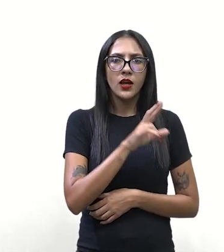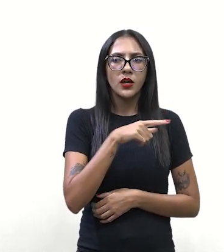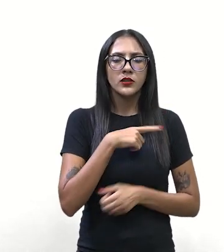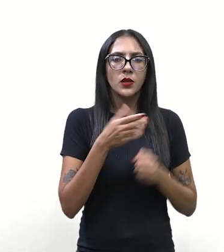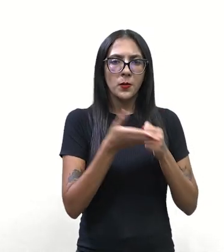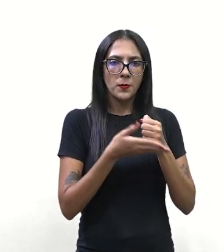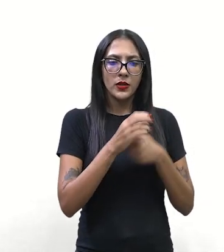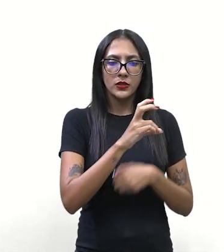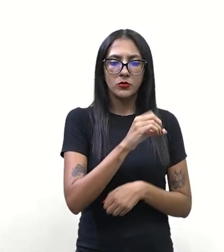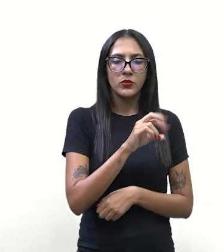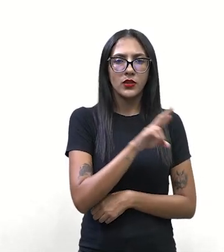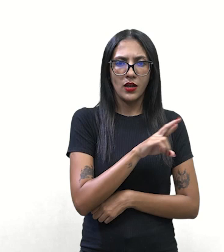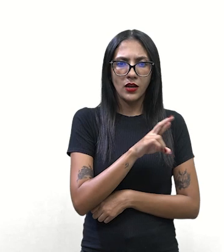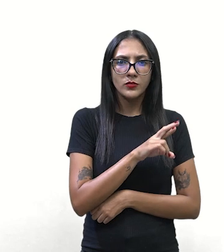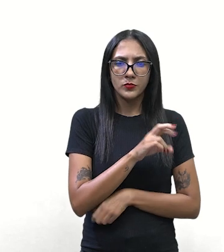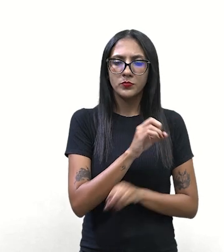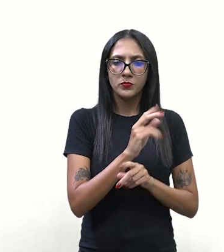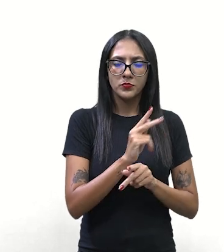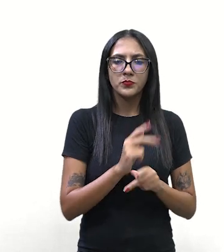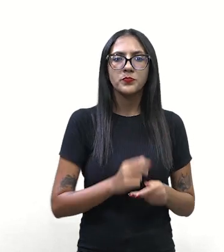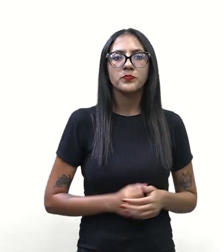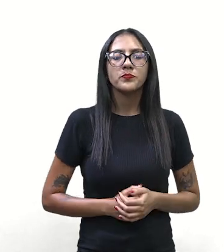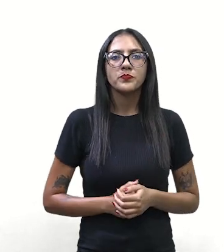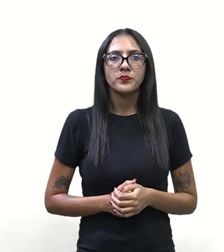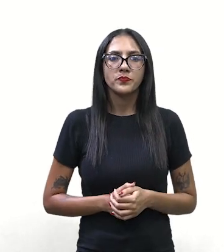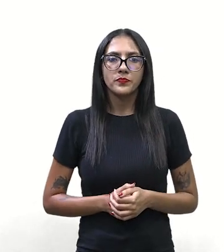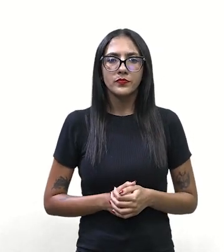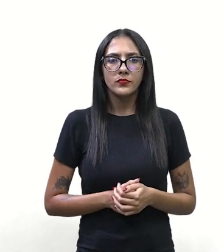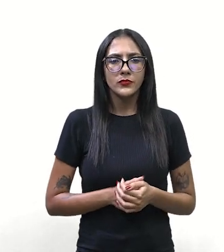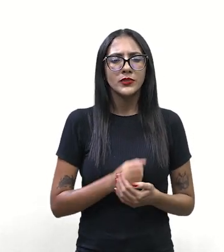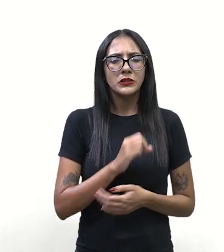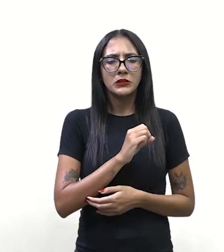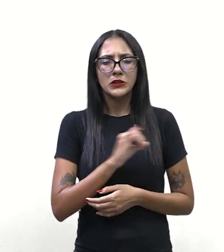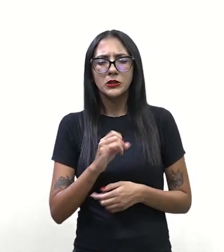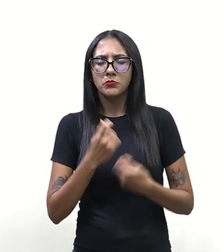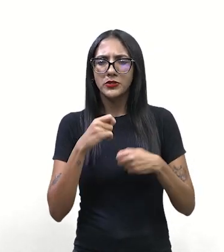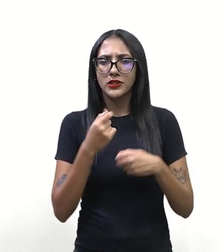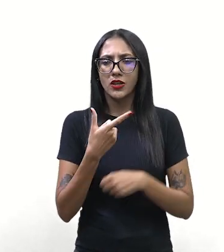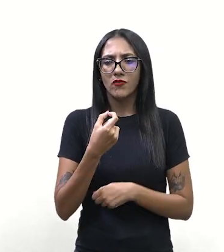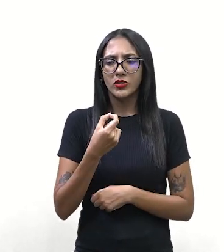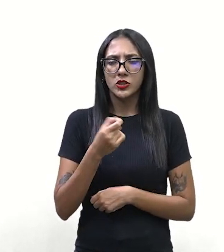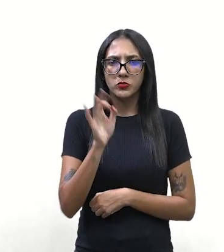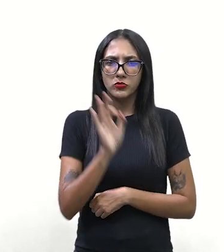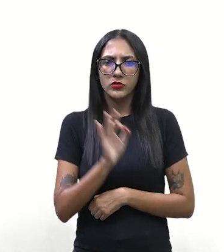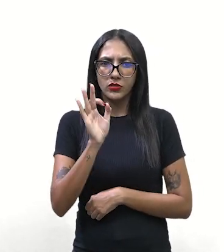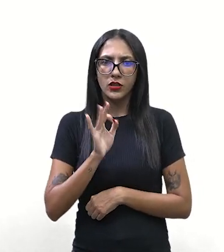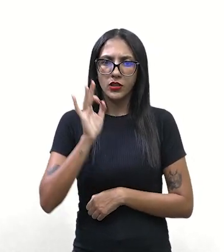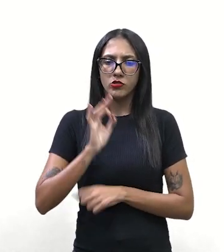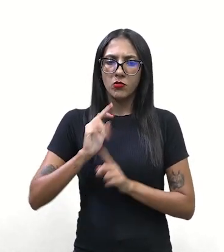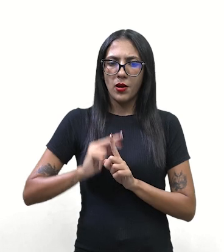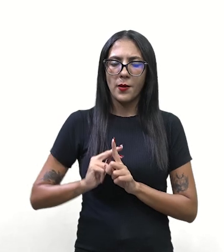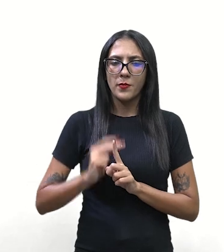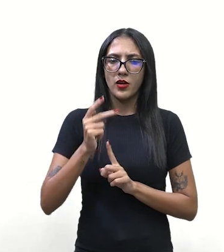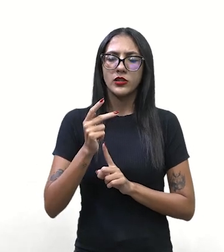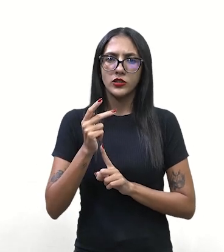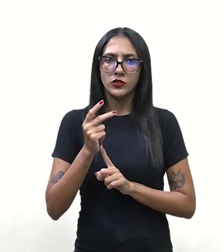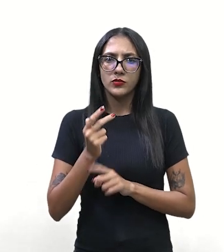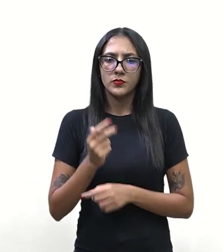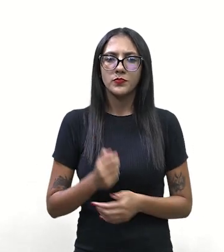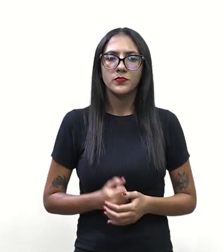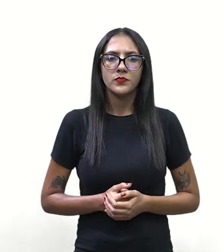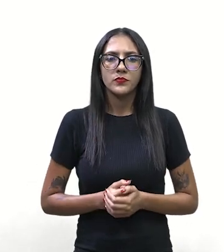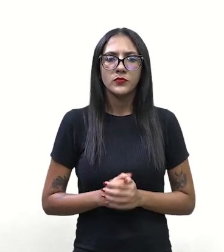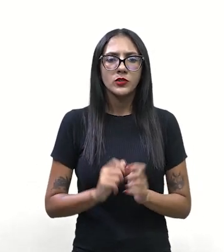é R$50. Se eu quero ter 20% de lucro, o que a gente tem que identificar